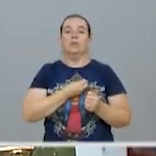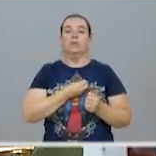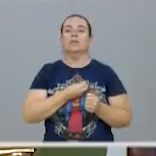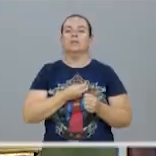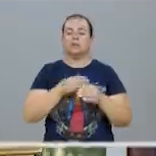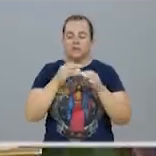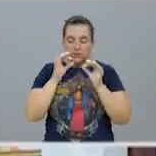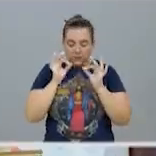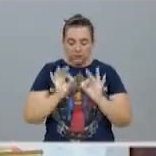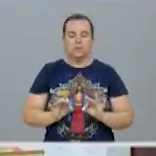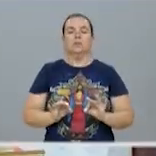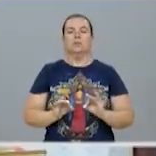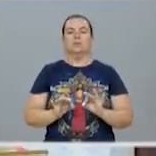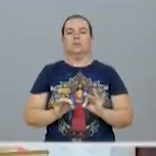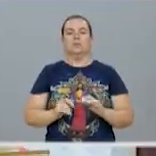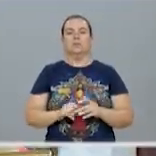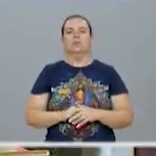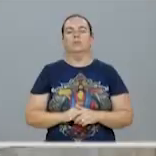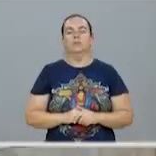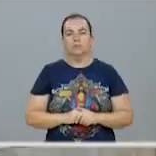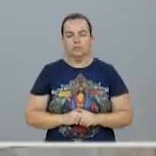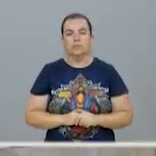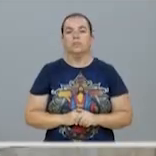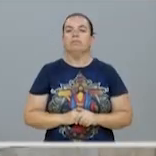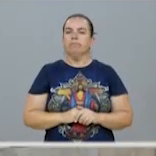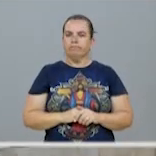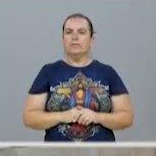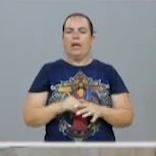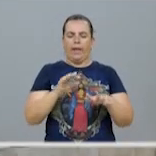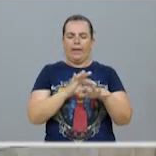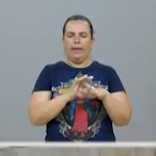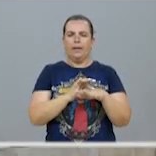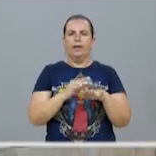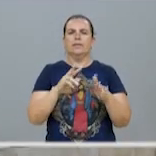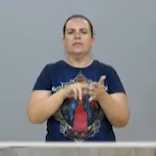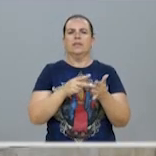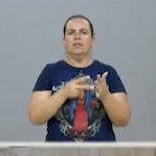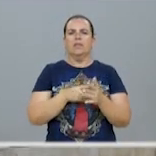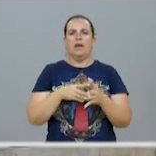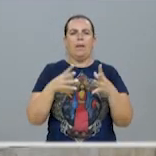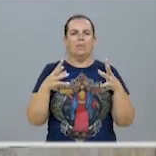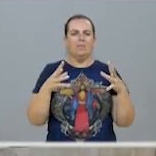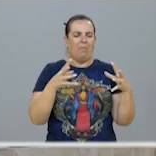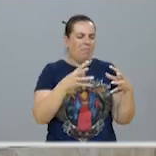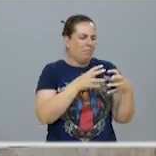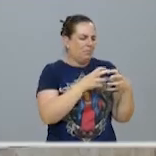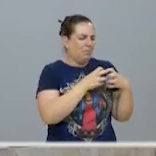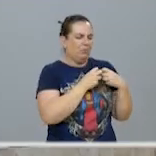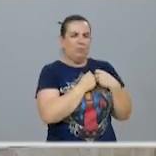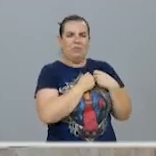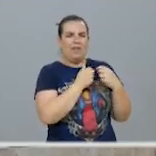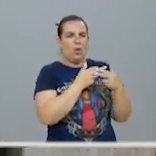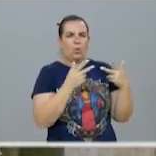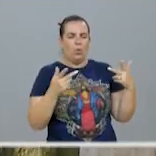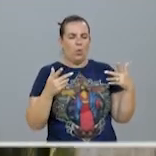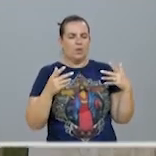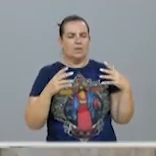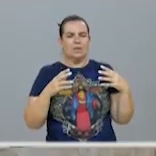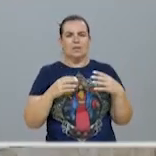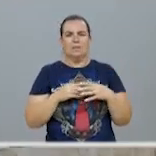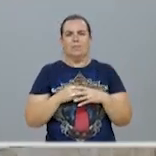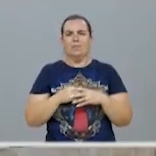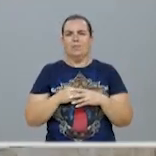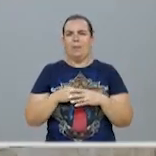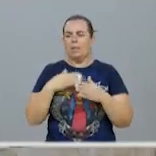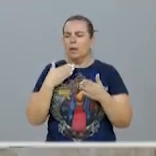jugo, a carne, o apego, a desorientação de nossas buscas, a perda do